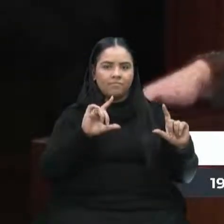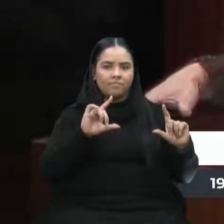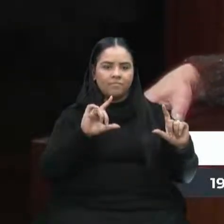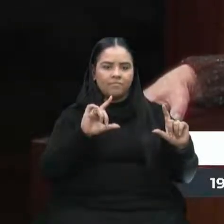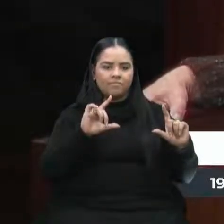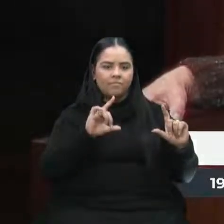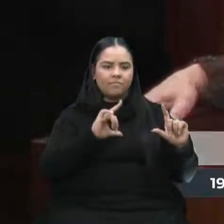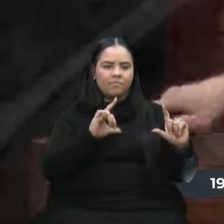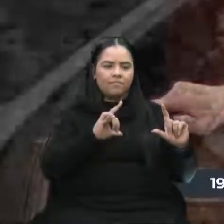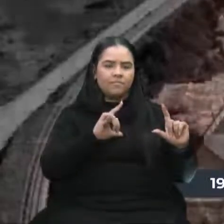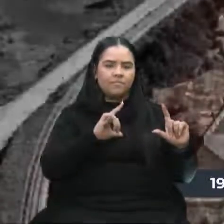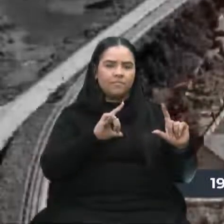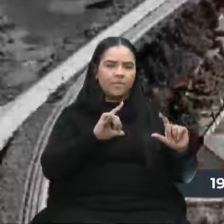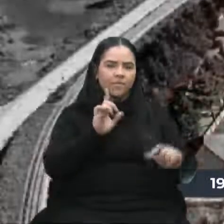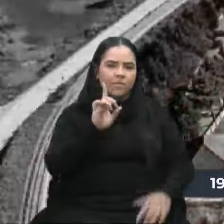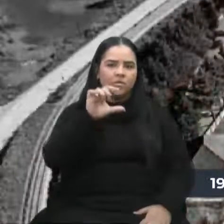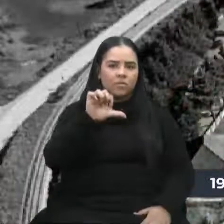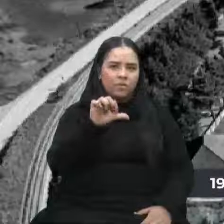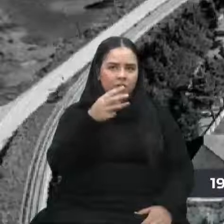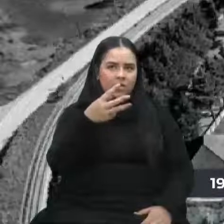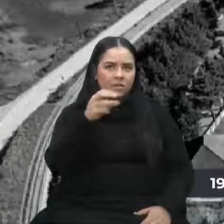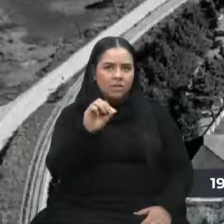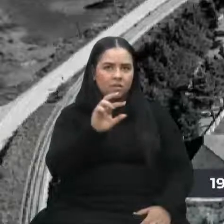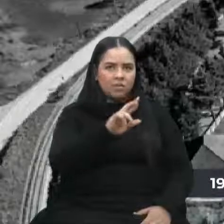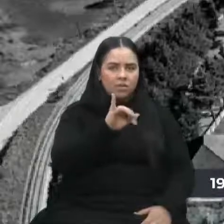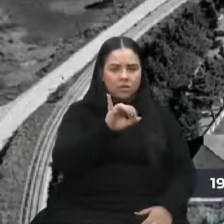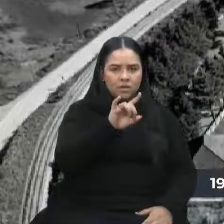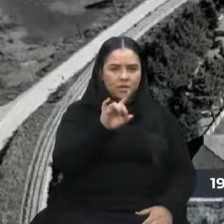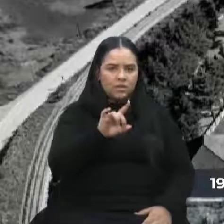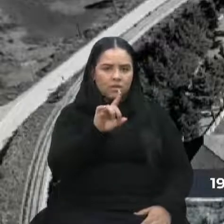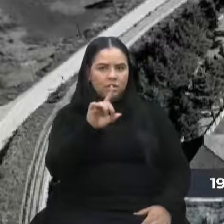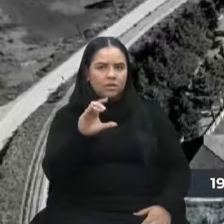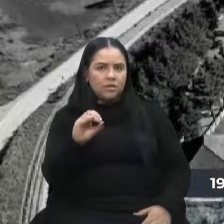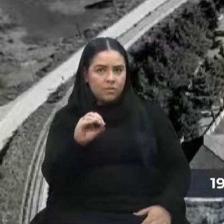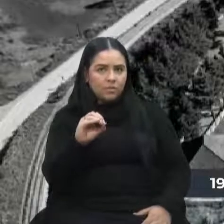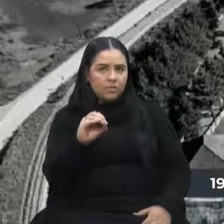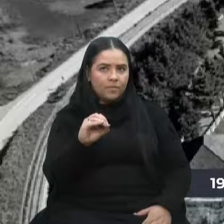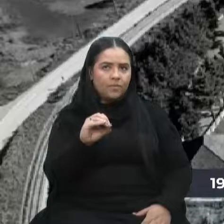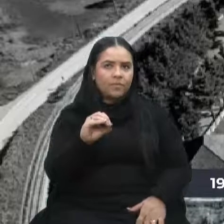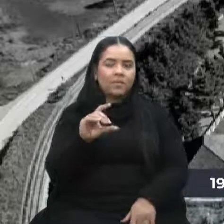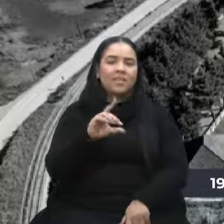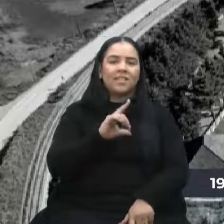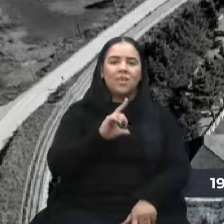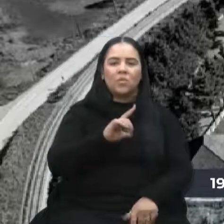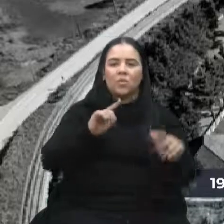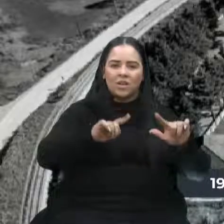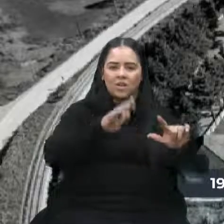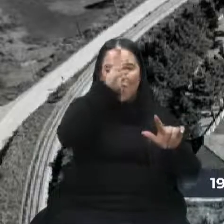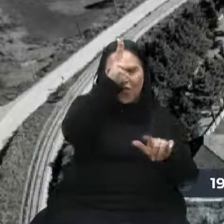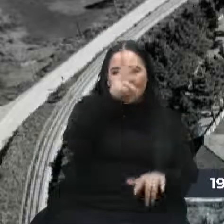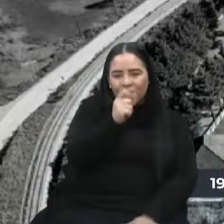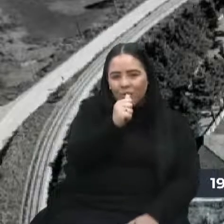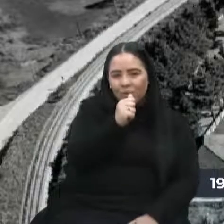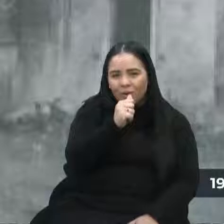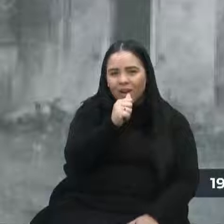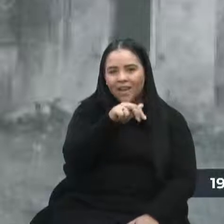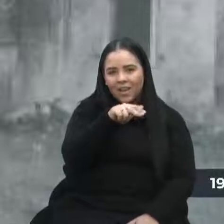o Risso, em 1930, quando funcionou o frigorífico Irmãos